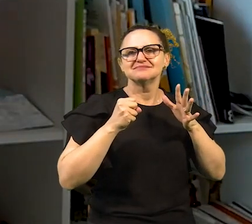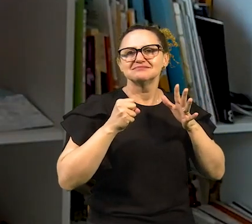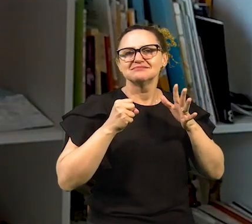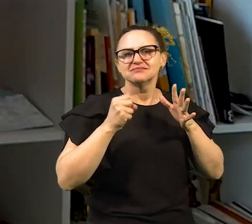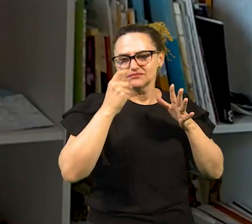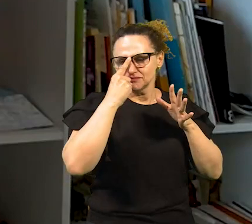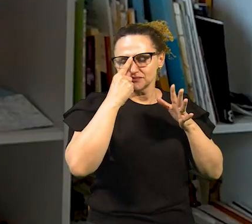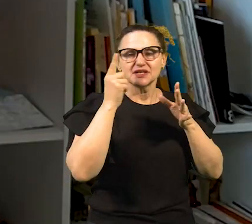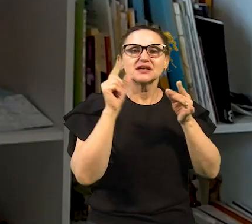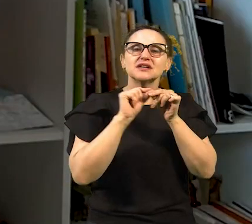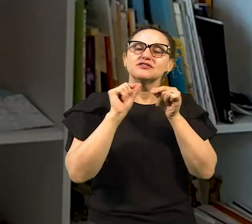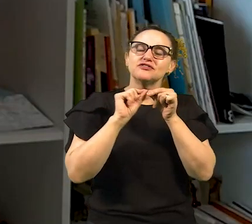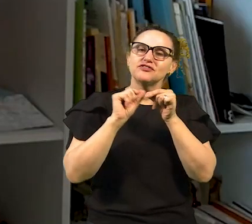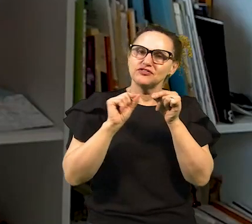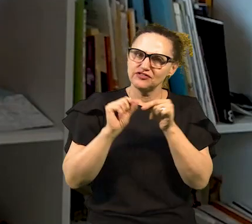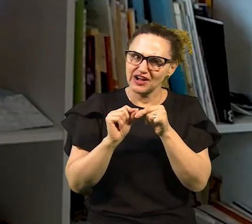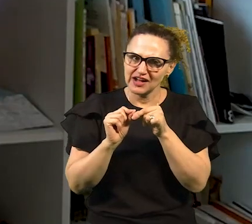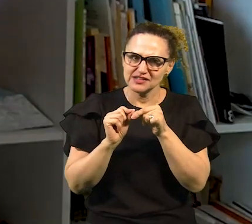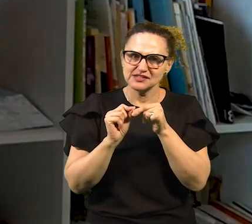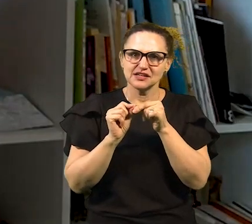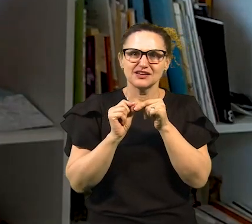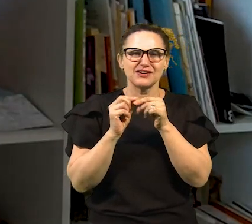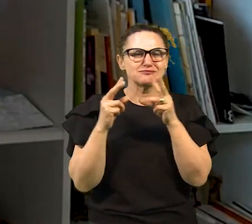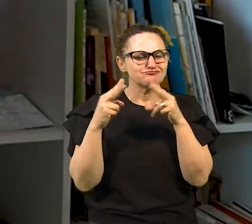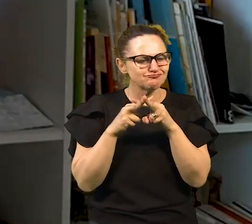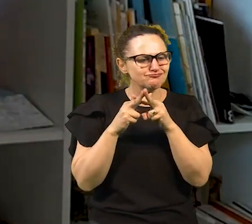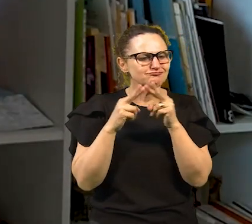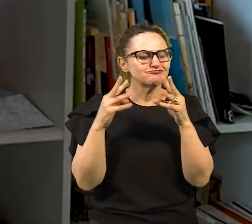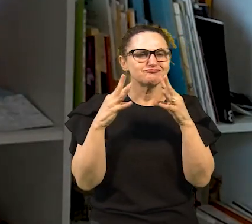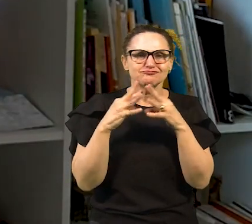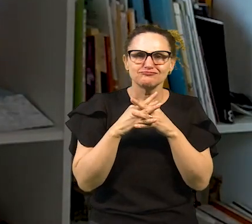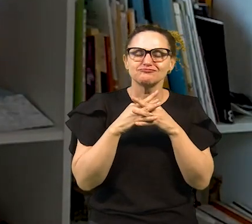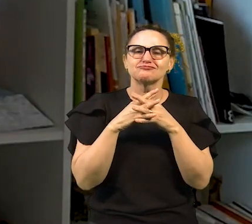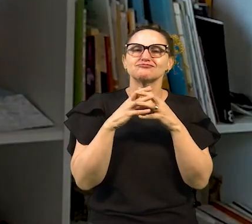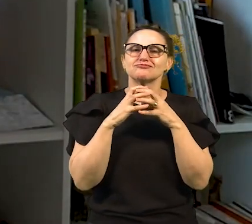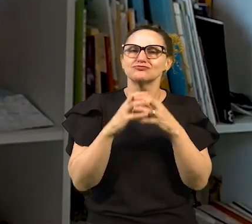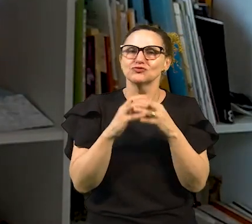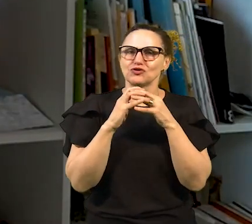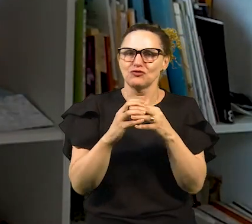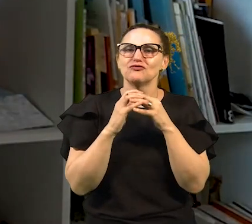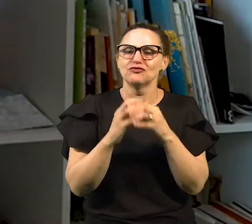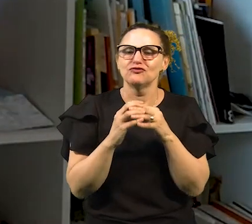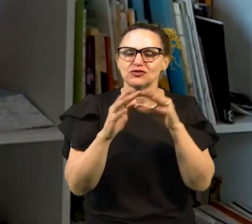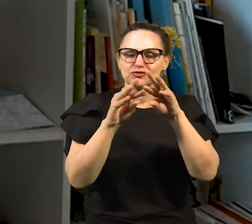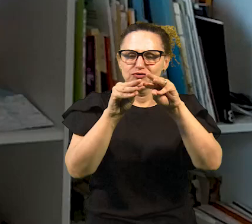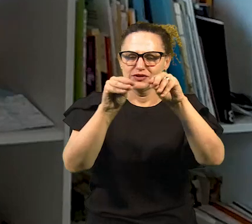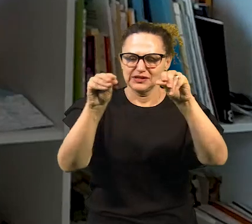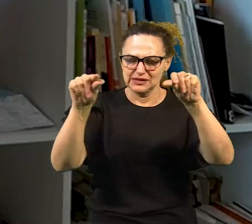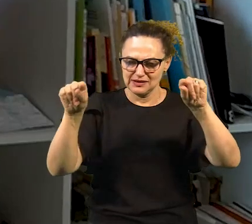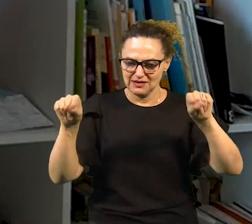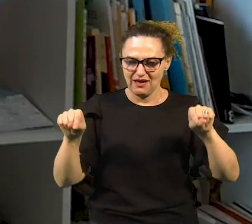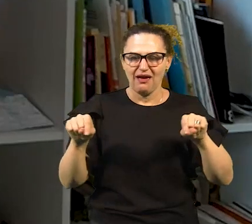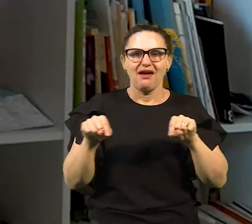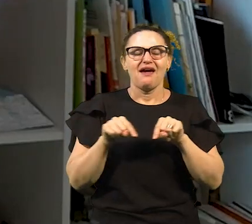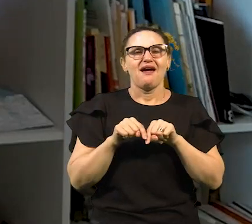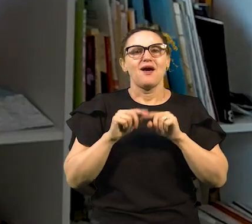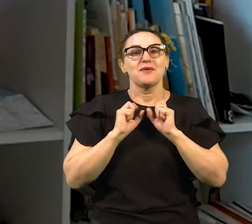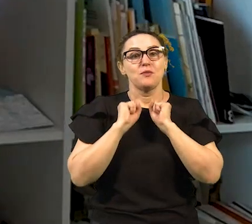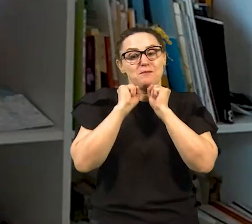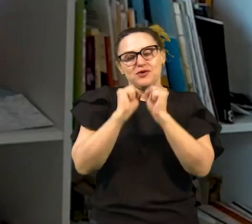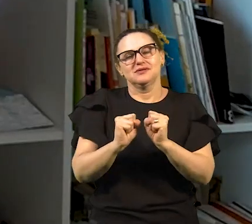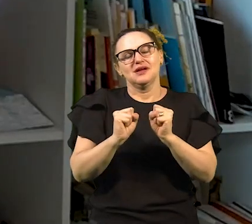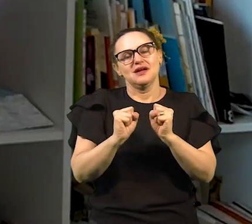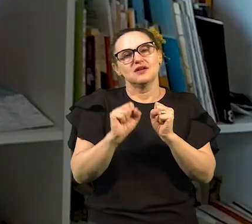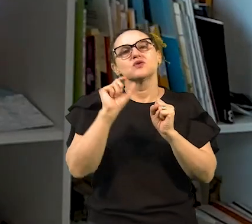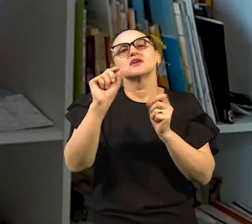e fazem com que isso seja um conflito permanente no Brasil, né? O conflito por terras, o conflito pelo poder, né, do que se pode